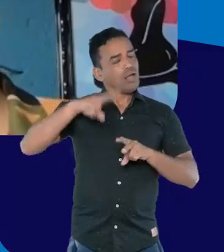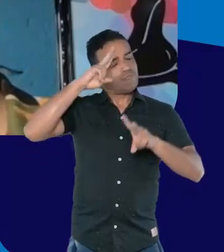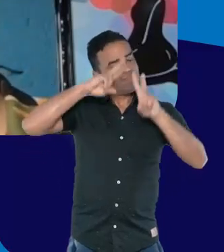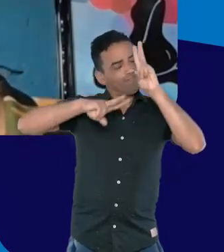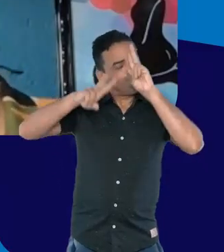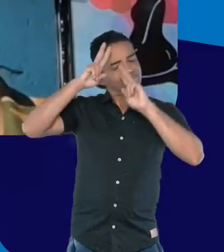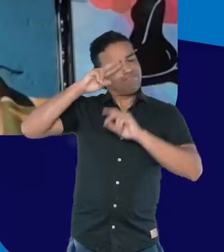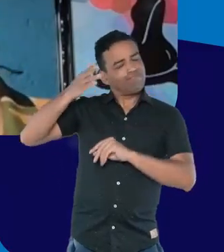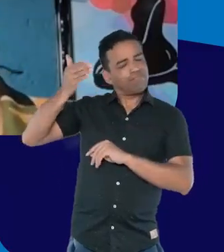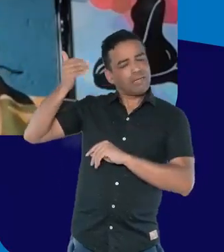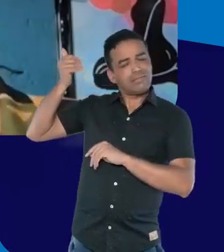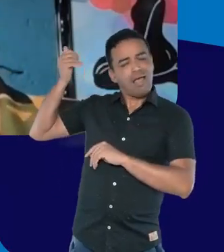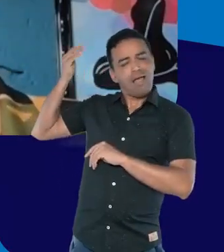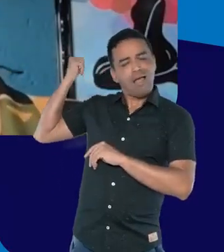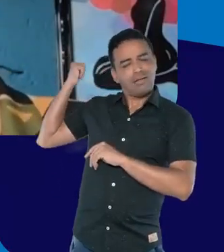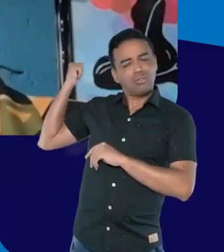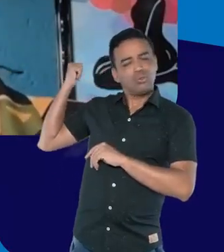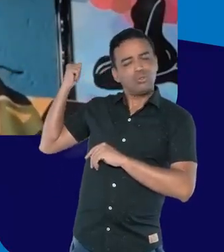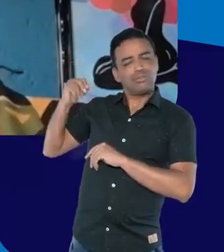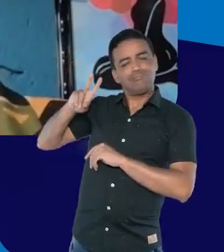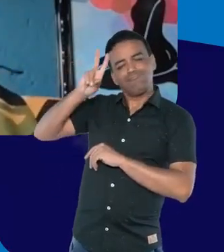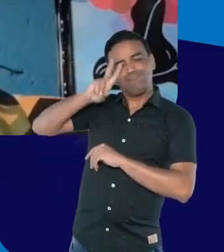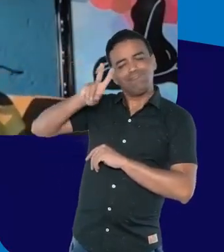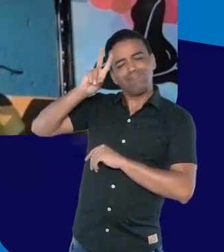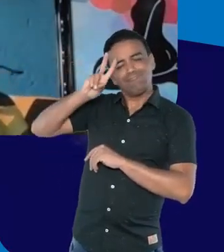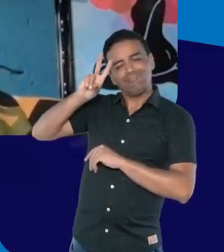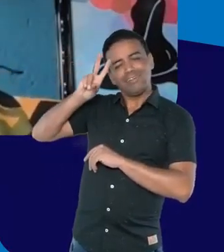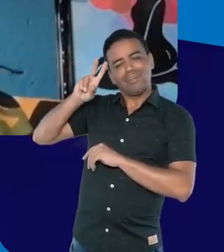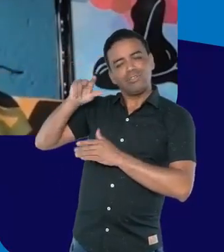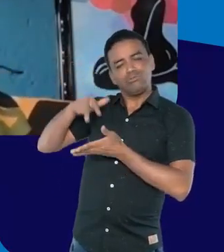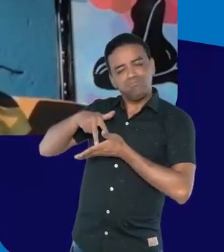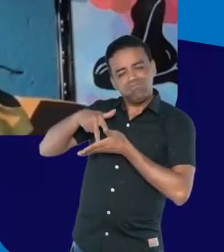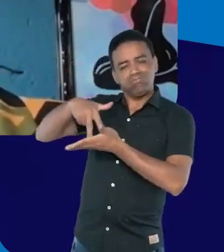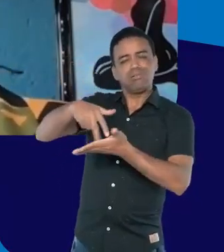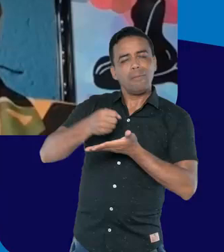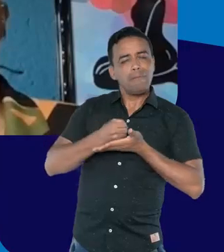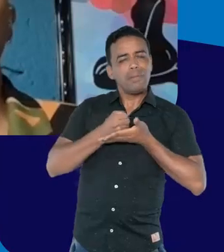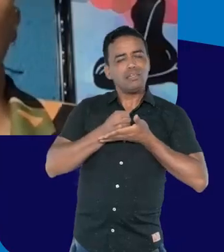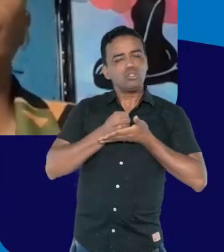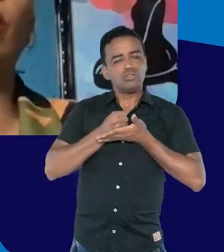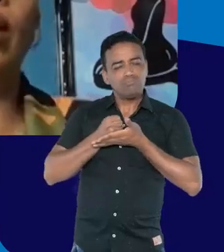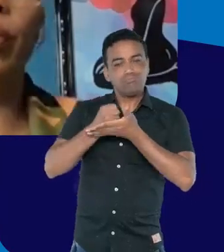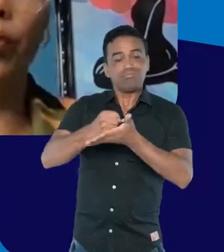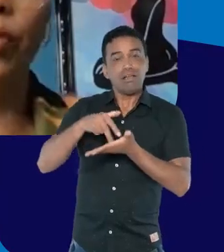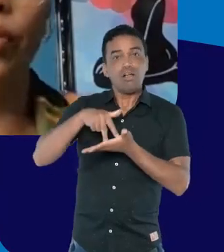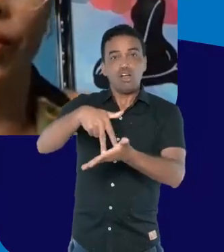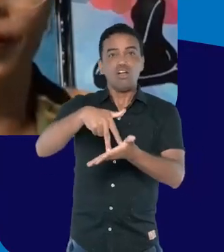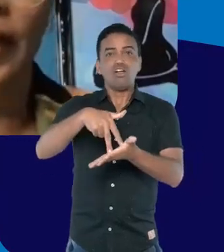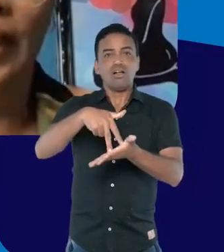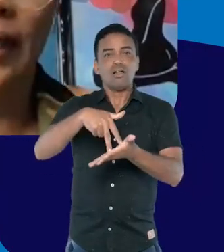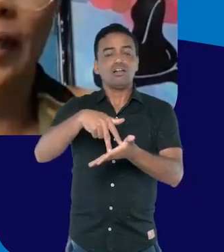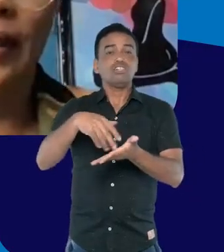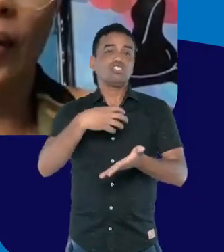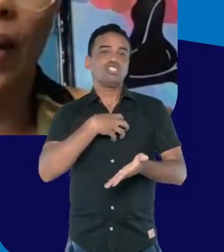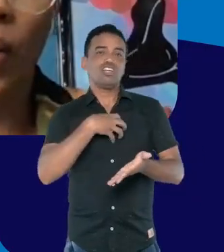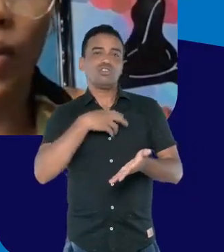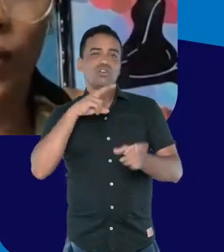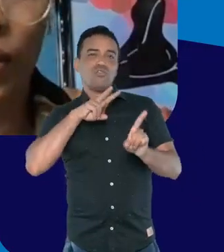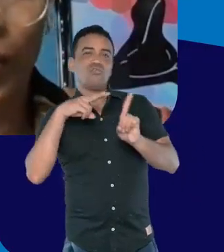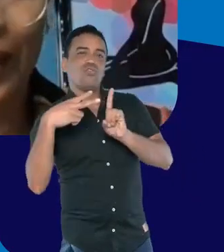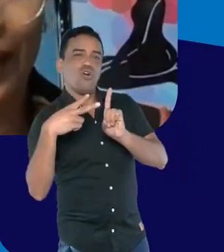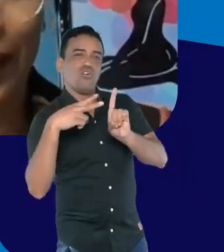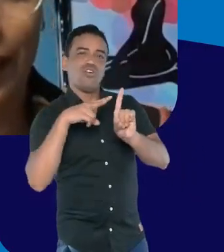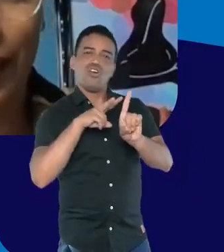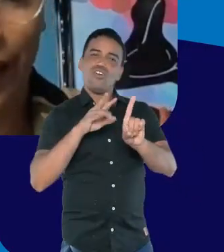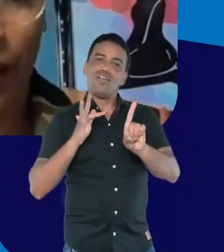que eu deixei ao longo do caminho, isso me reposiciona na vida também, e reposiciona a forma como eu vou olhar para o futuro. Então, é como